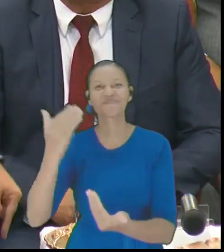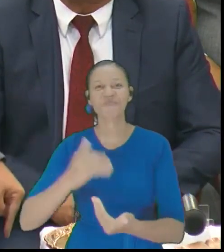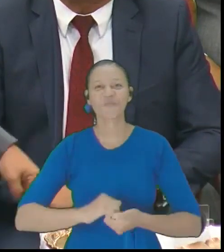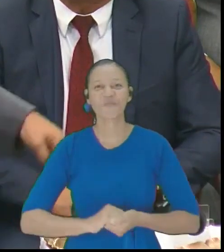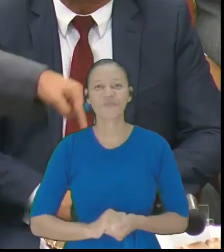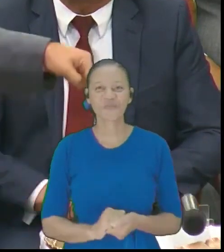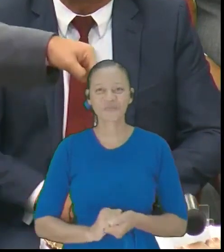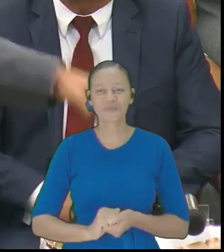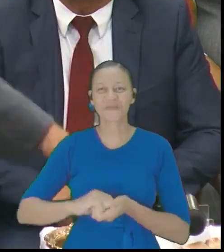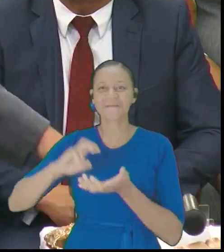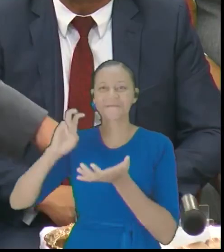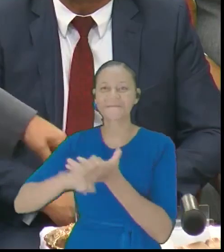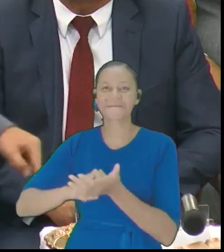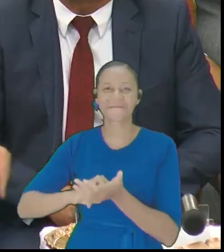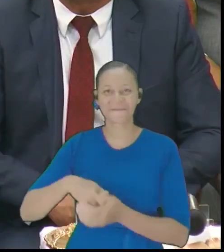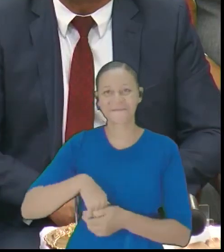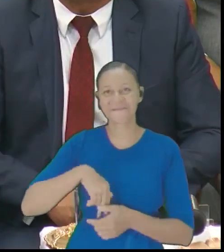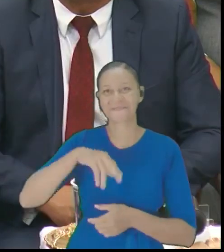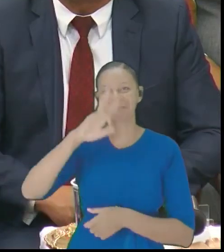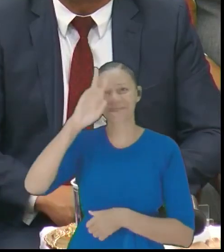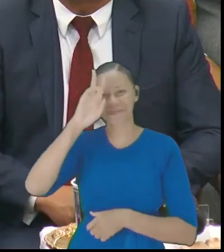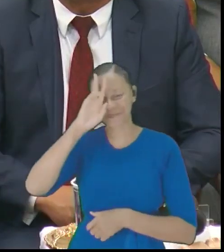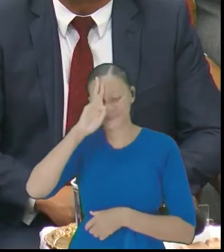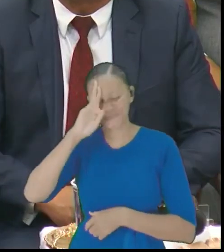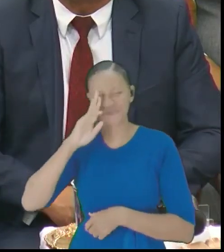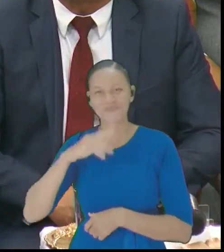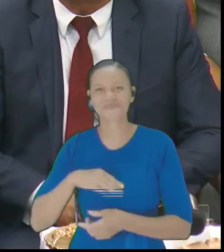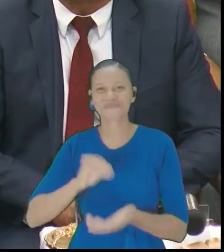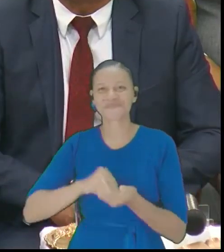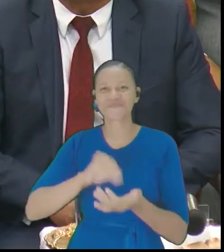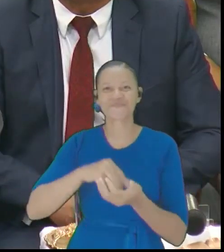Abençoado de manhã, meio-dia já é ingrato.